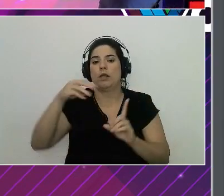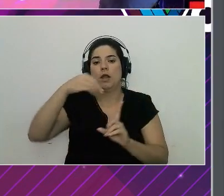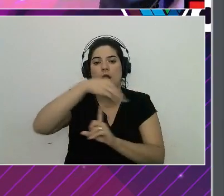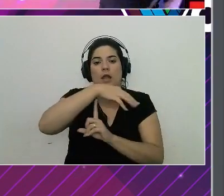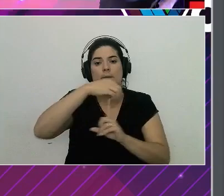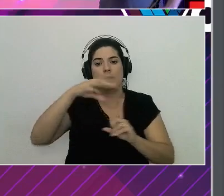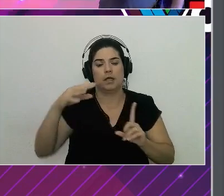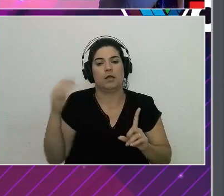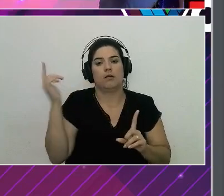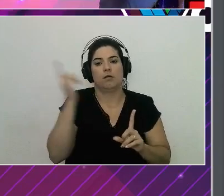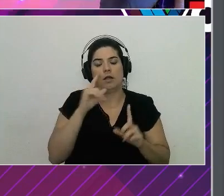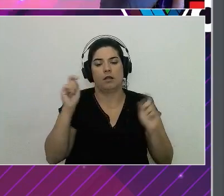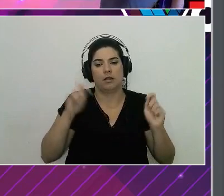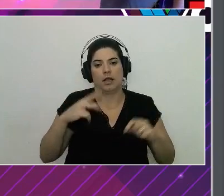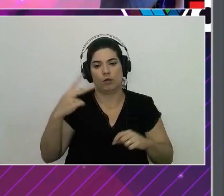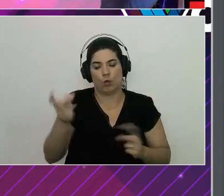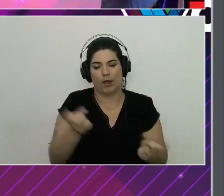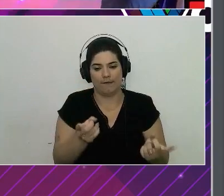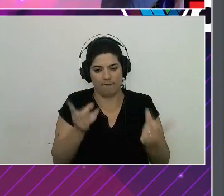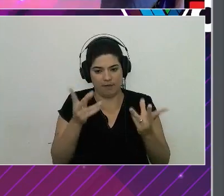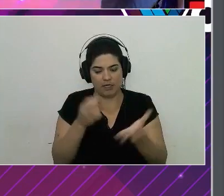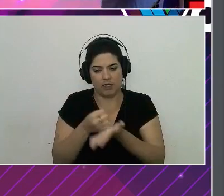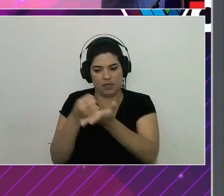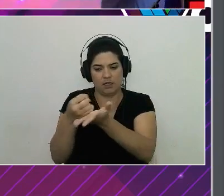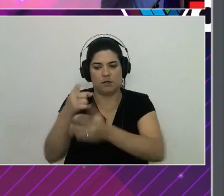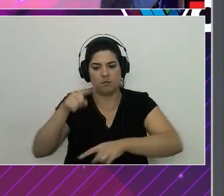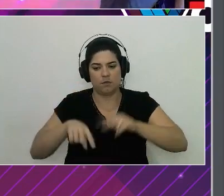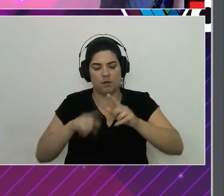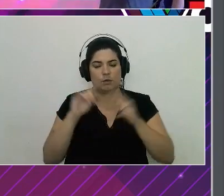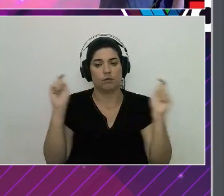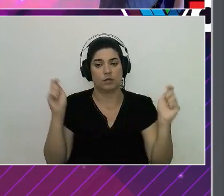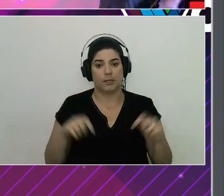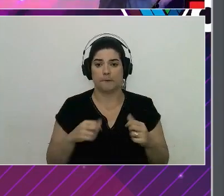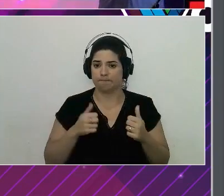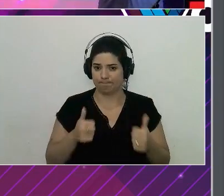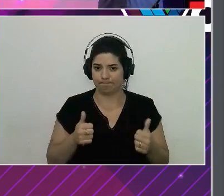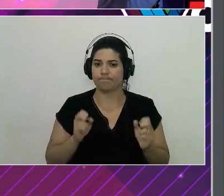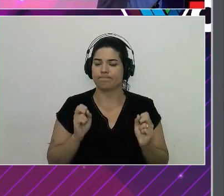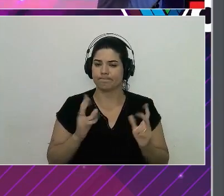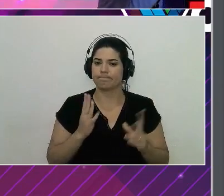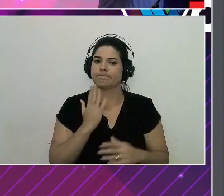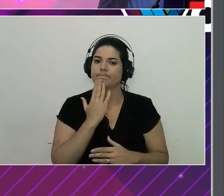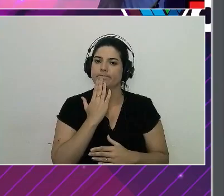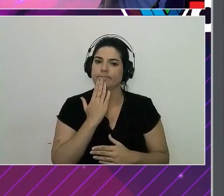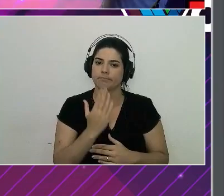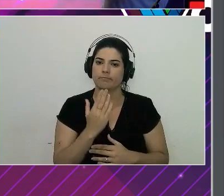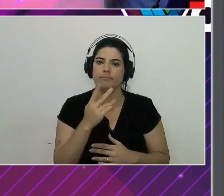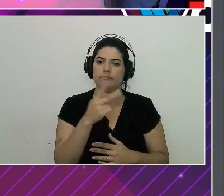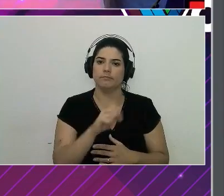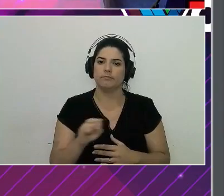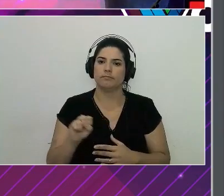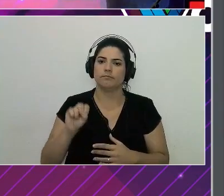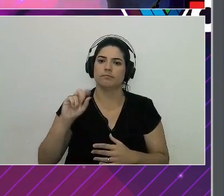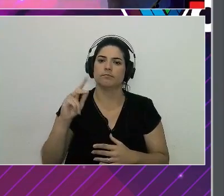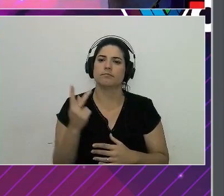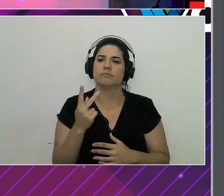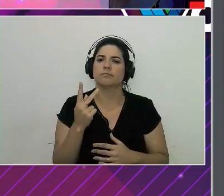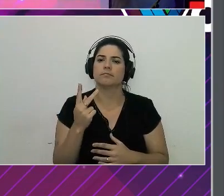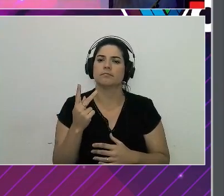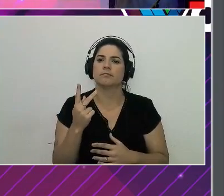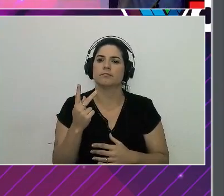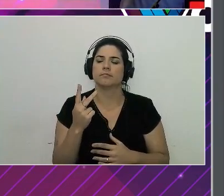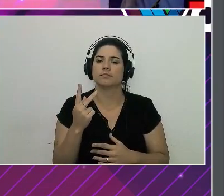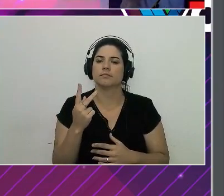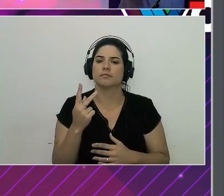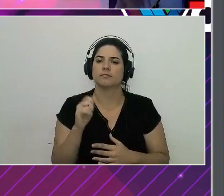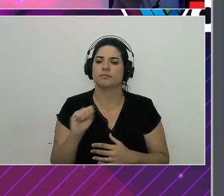shipping. Mas aí, beleza. Eu mandei uma requisição para o Purchase, ele me retornou 200. Como que eu garanto que no momento que eu recebi